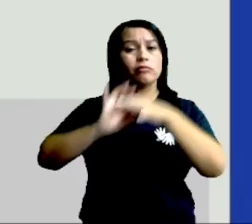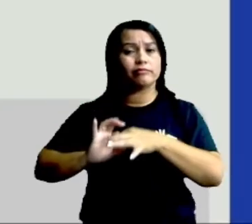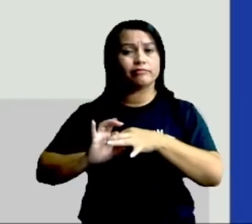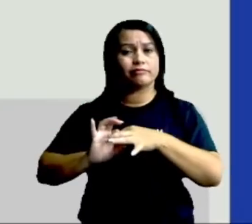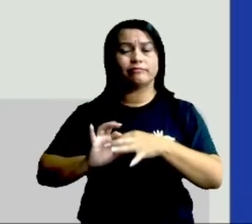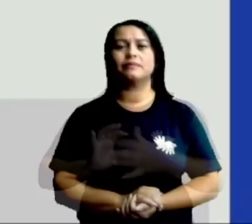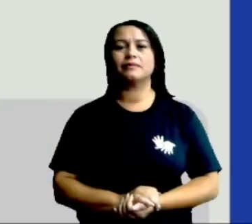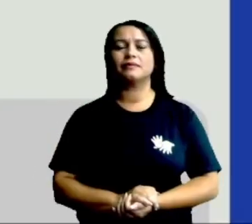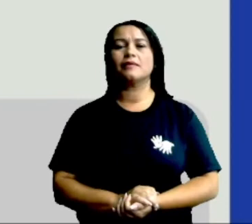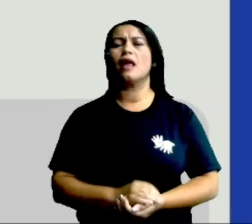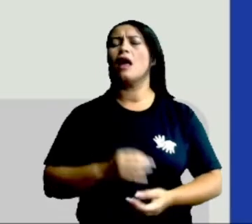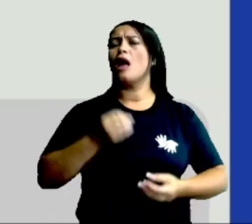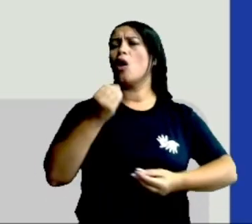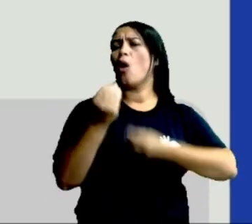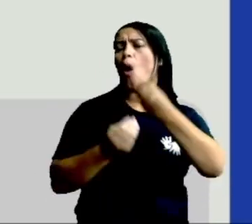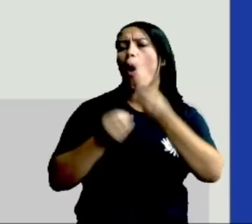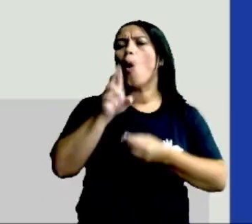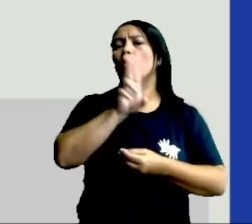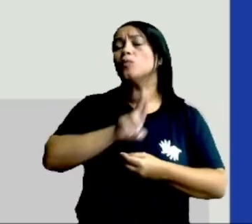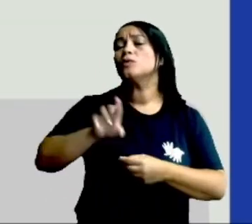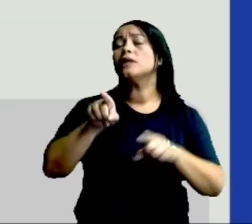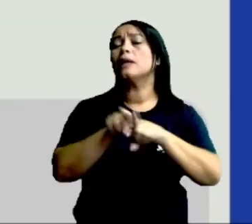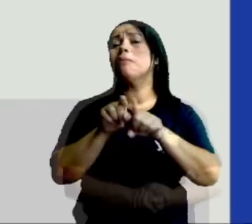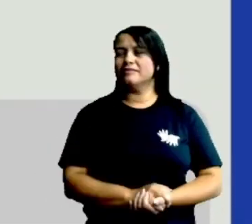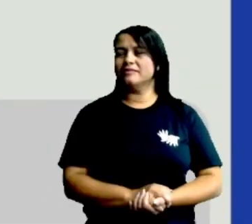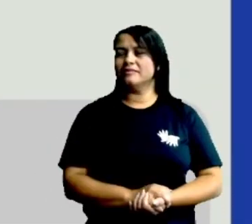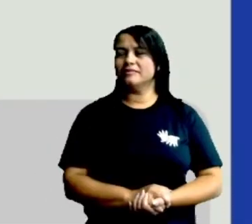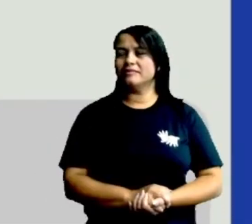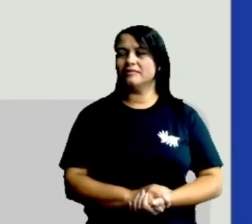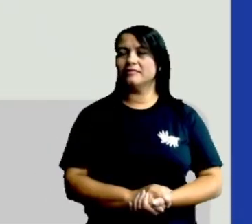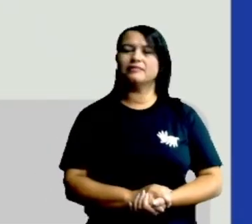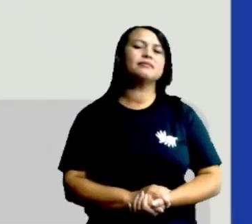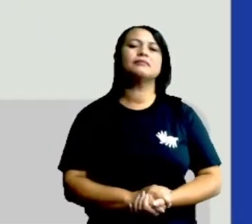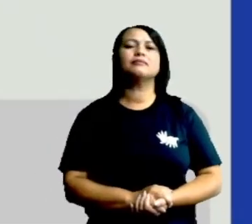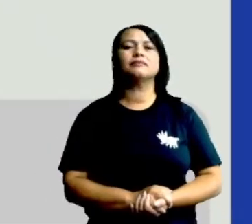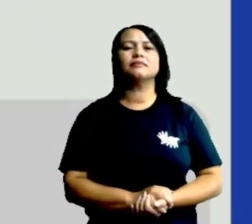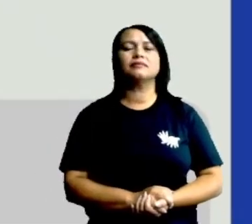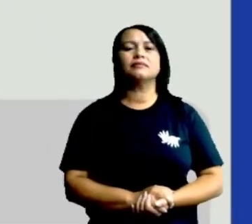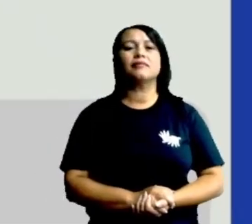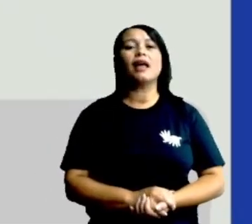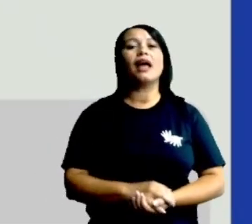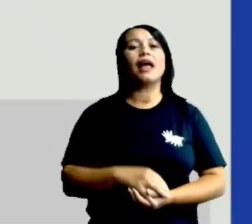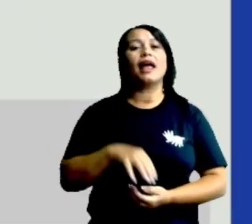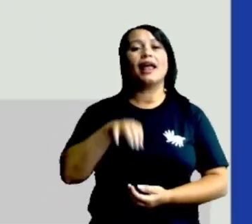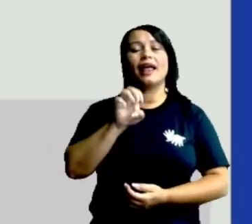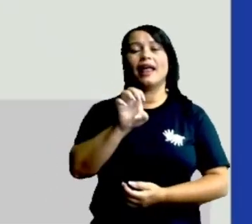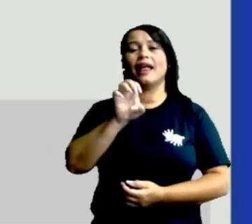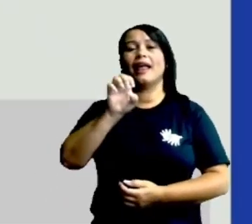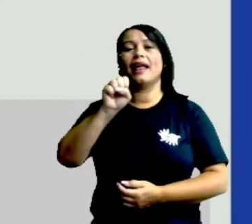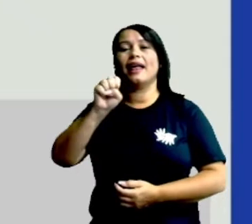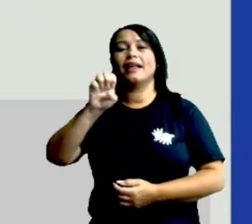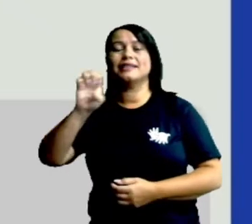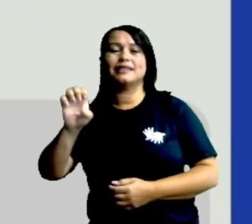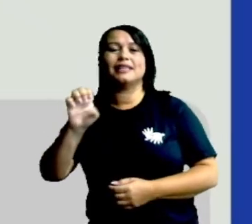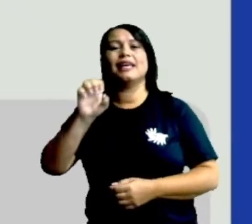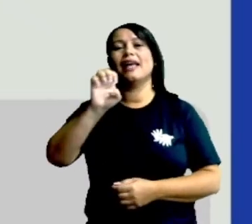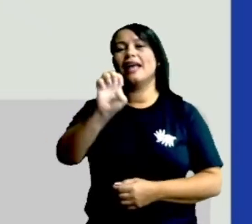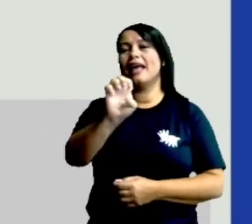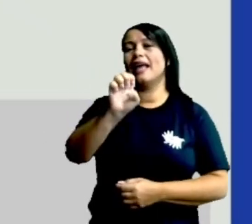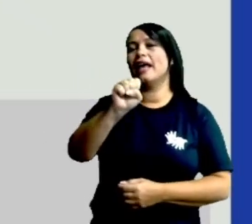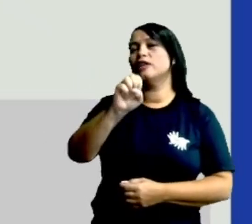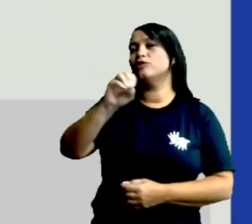bom? Como usar os pronomes demonstrativos? Então, vamos aprender. Esse, essos,